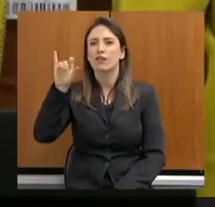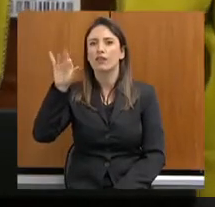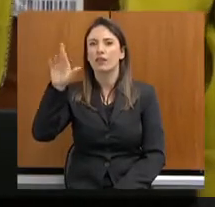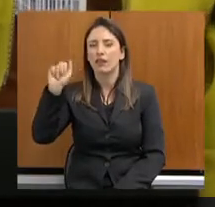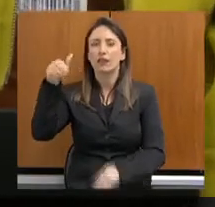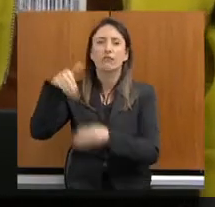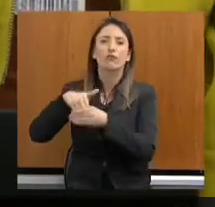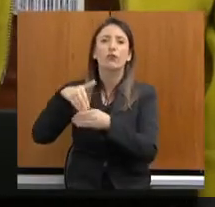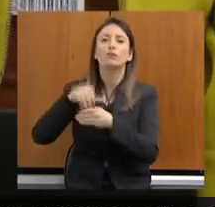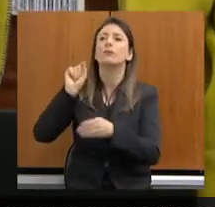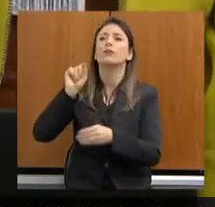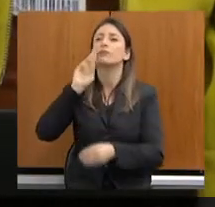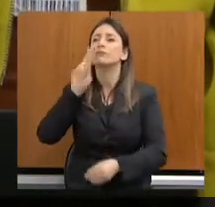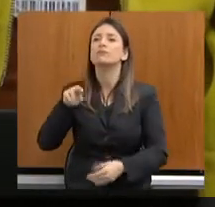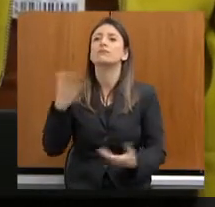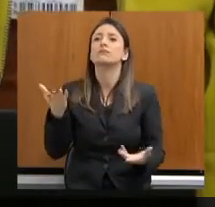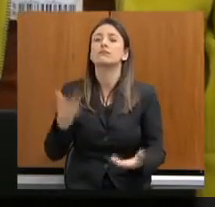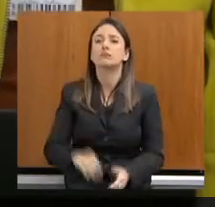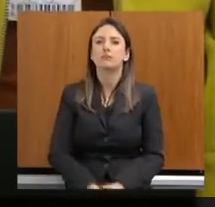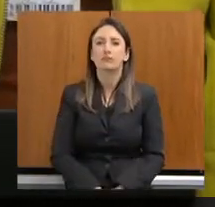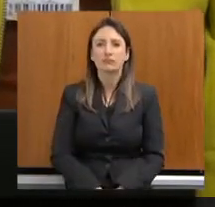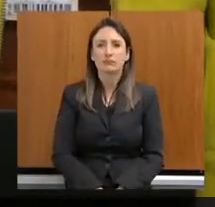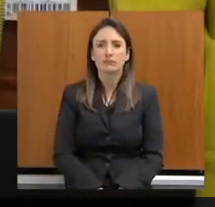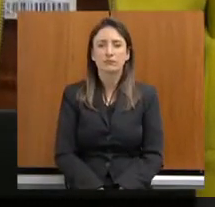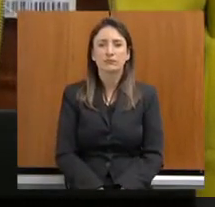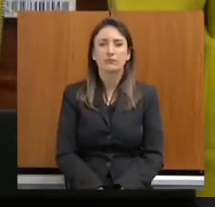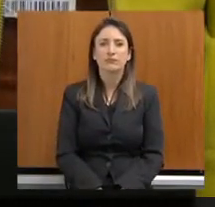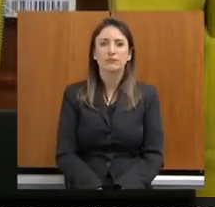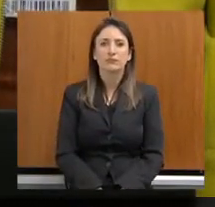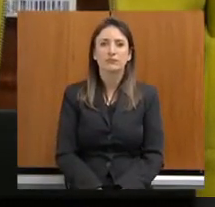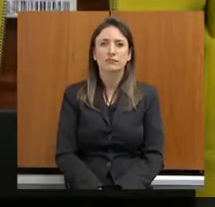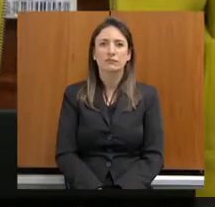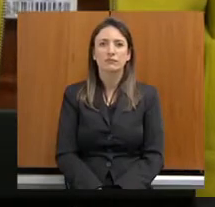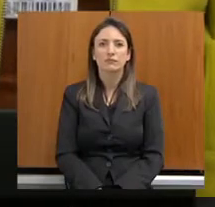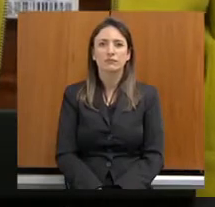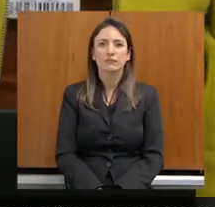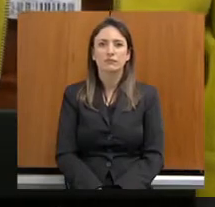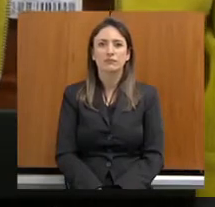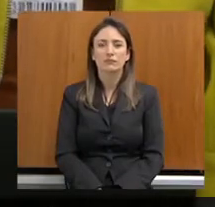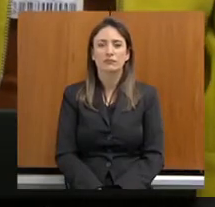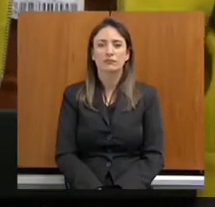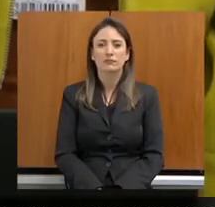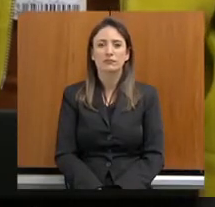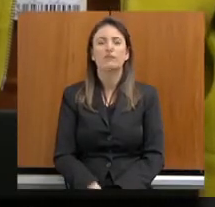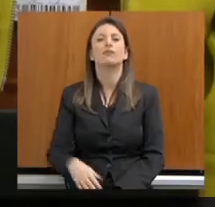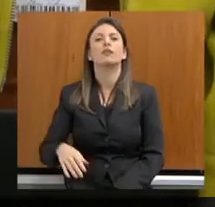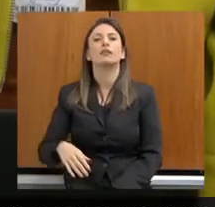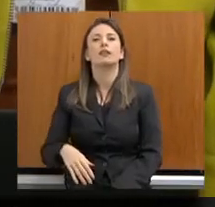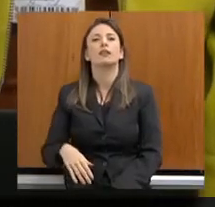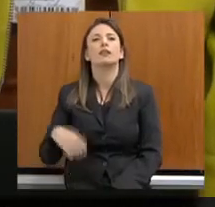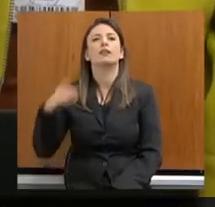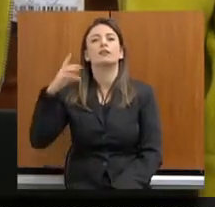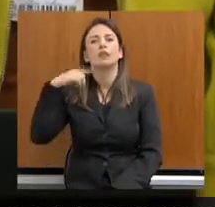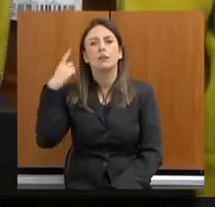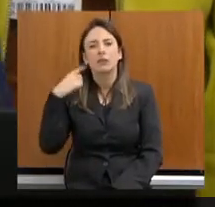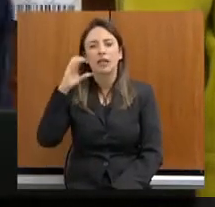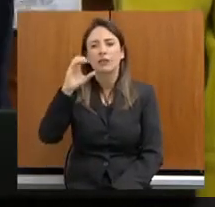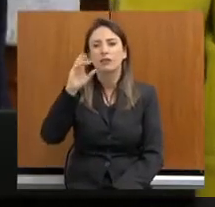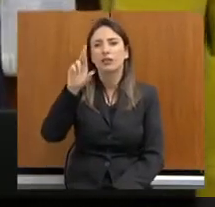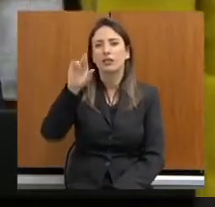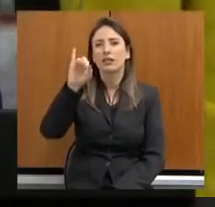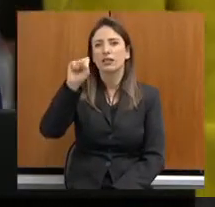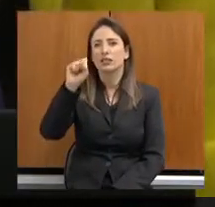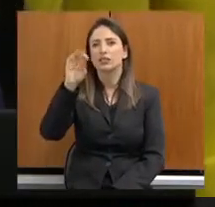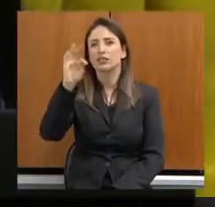E aí E aí e como vota o deputado Cristiano Silveira